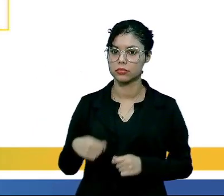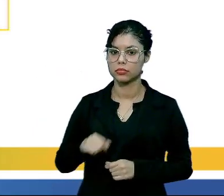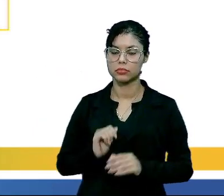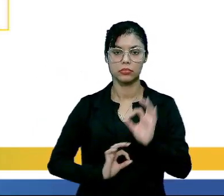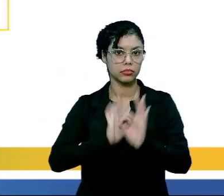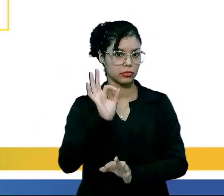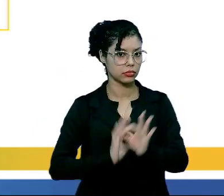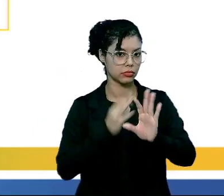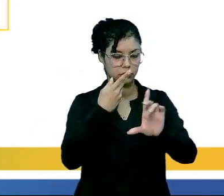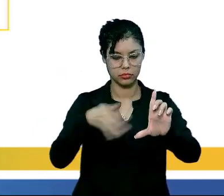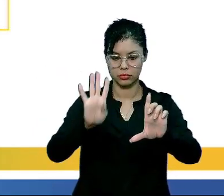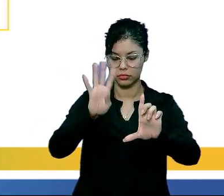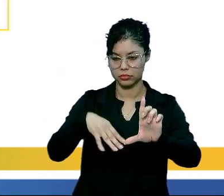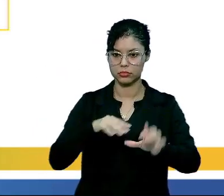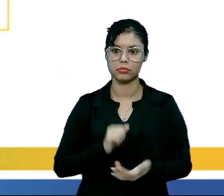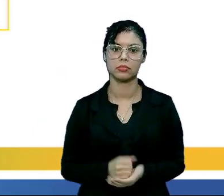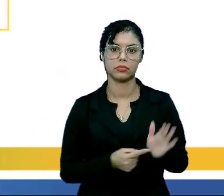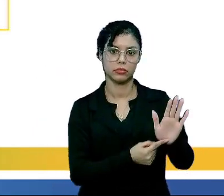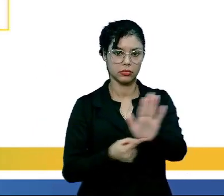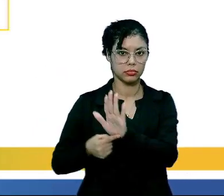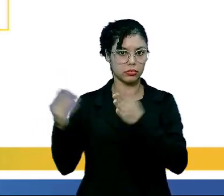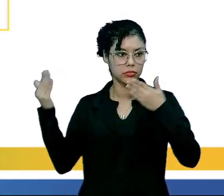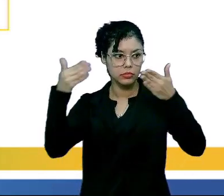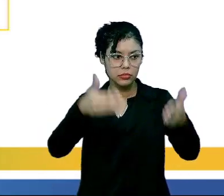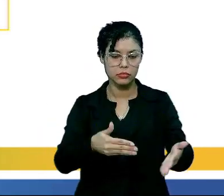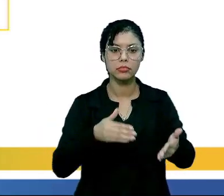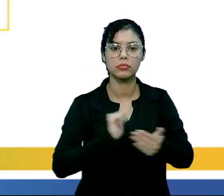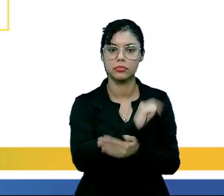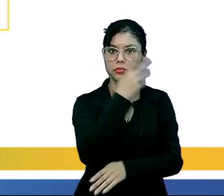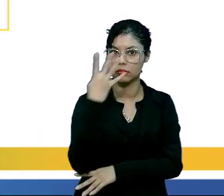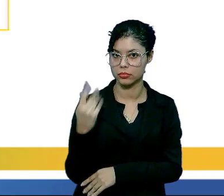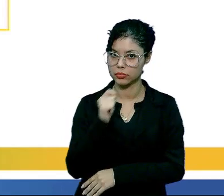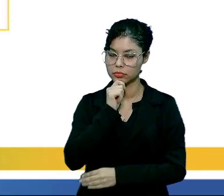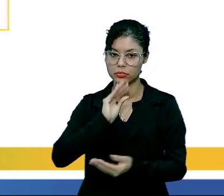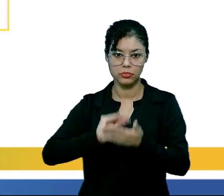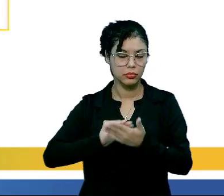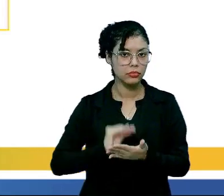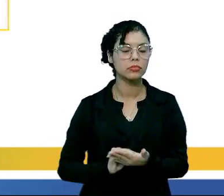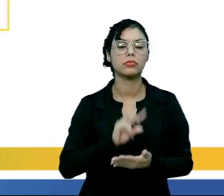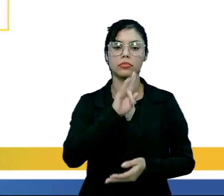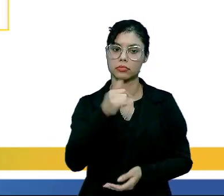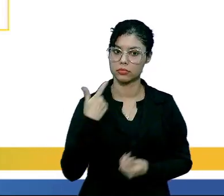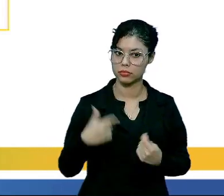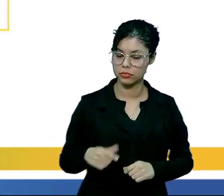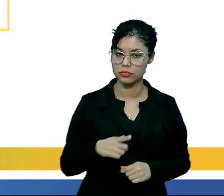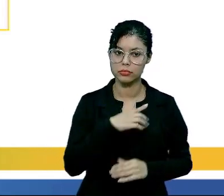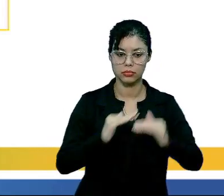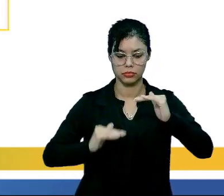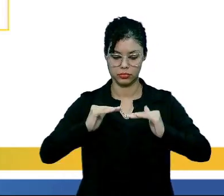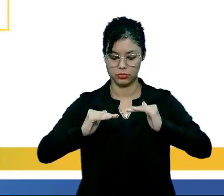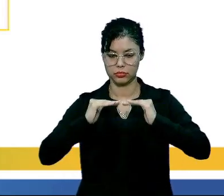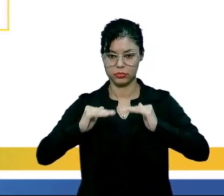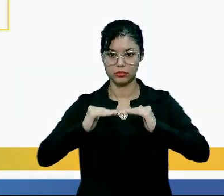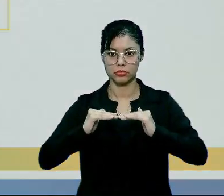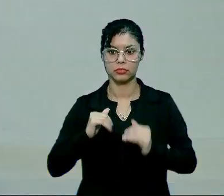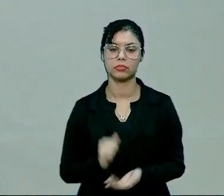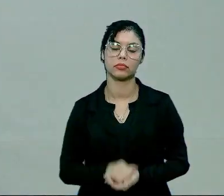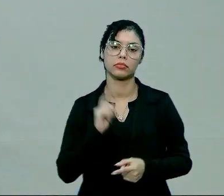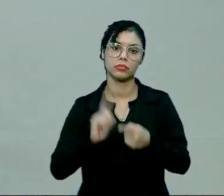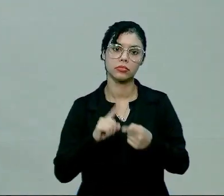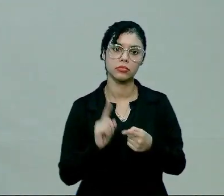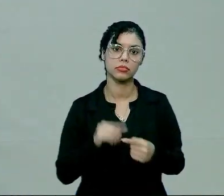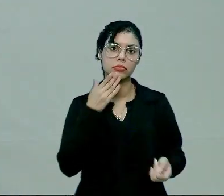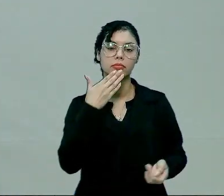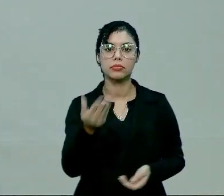precisa montar uma tabela que é para determinar quanto que de fato eu tenho em equilíbrio. Por quê?